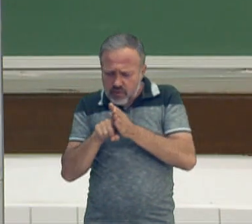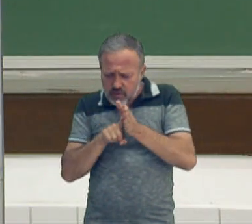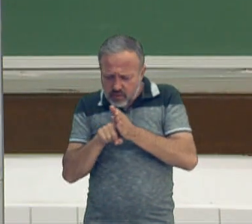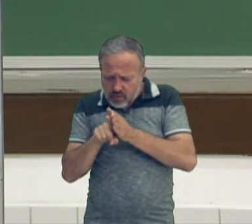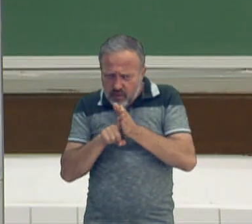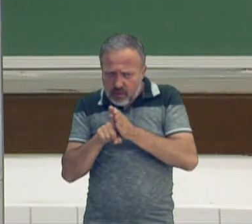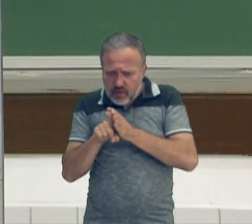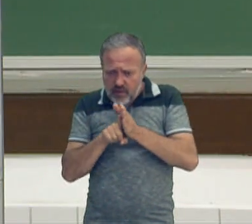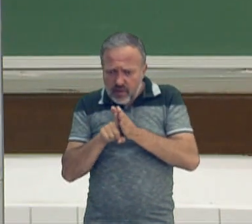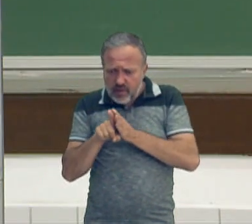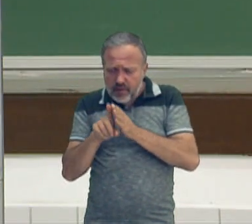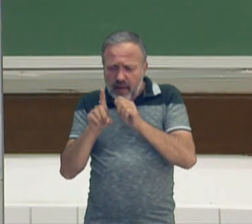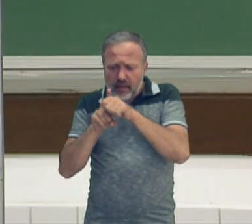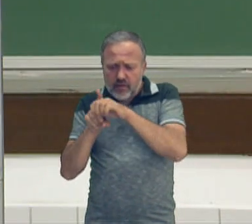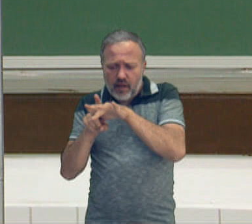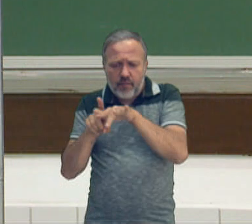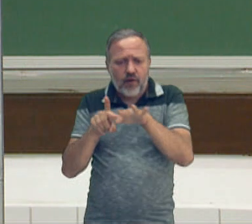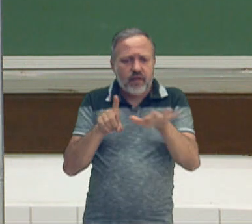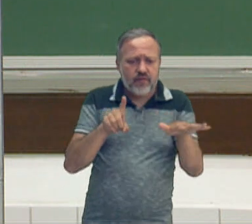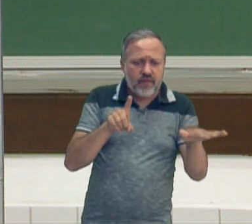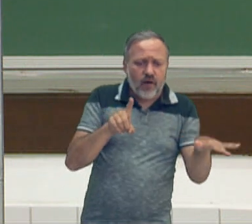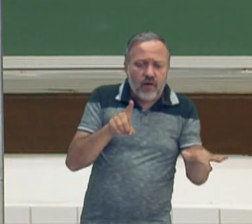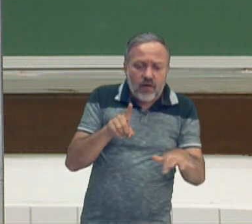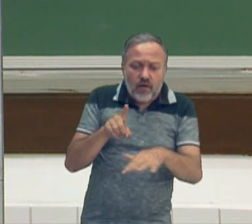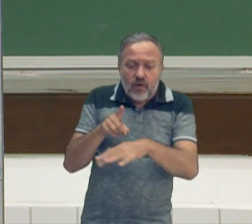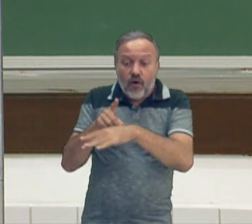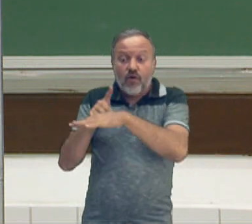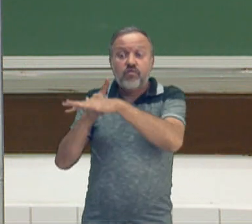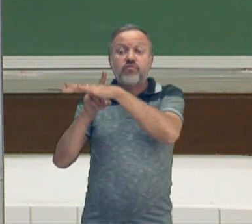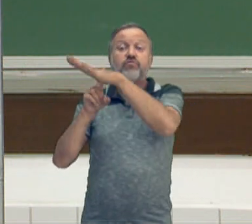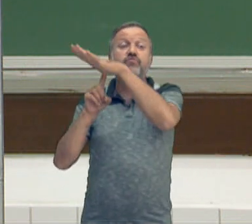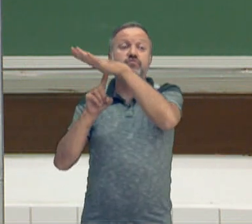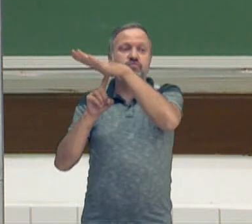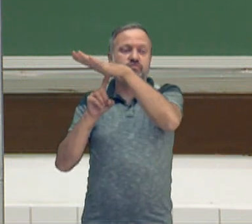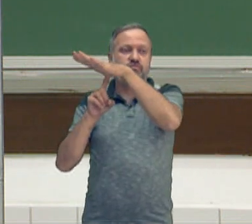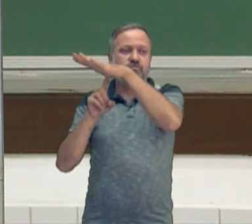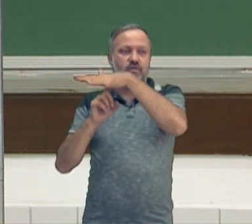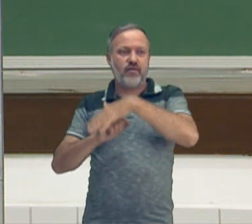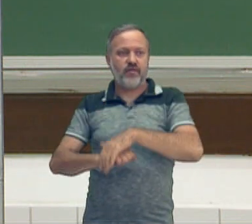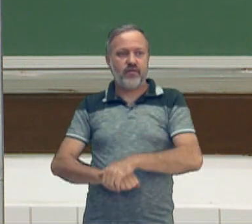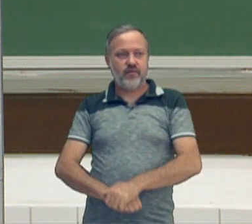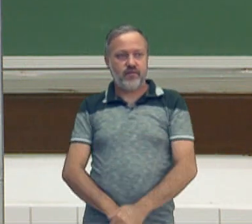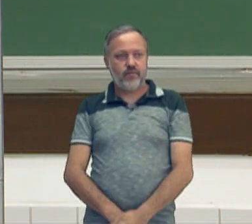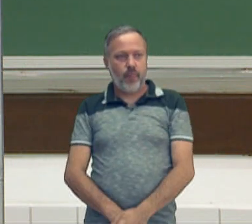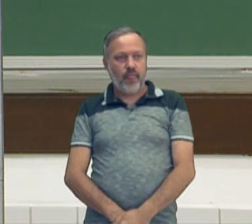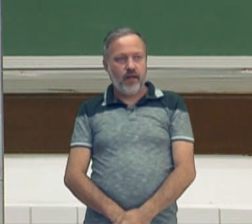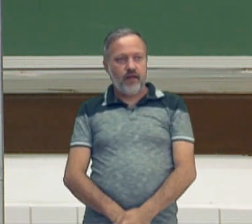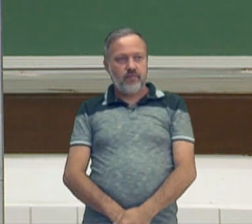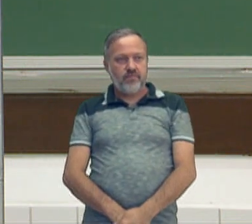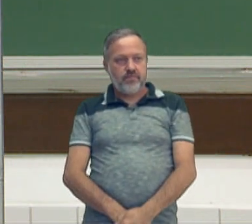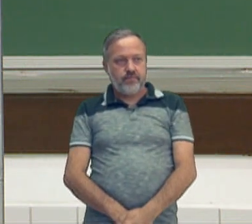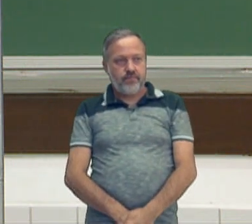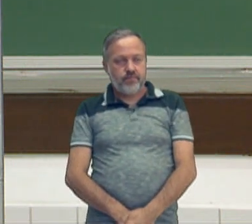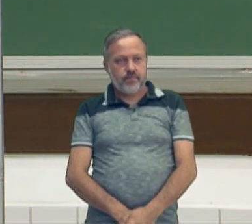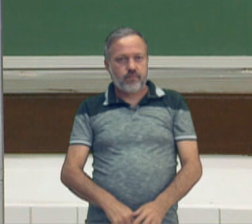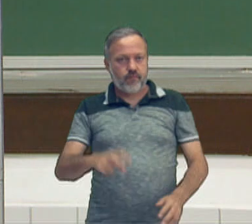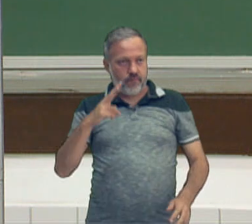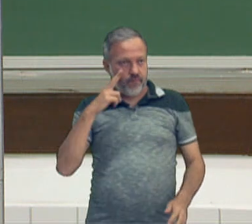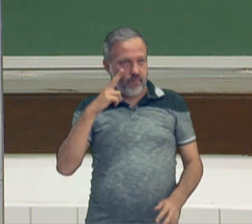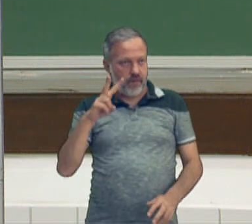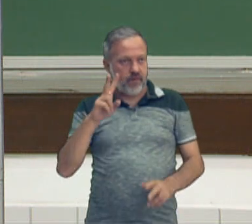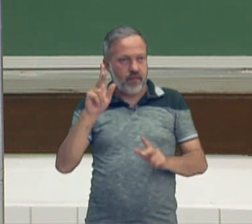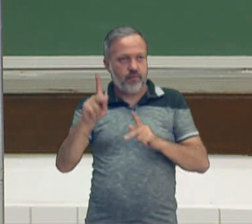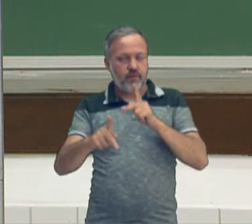pela demografia. Ok? Então, aí, ó. Veja esse outro mapa, um outro exemplo. Né? A